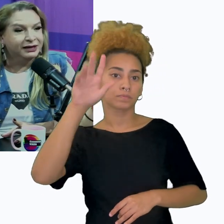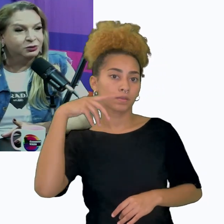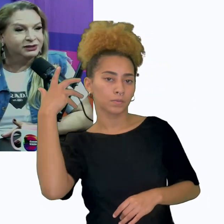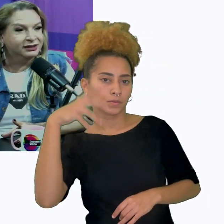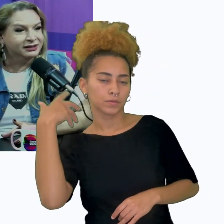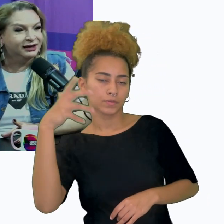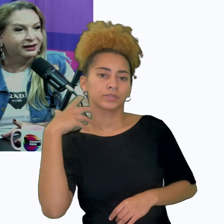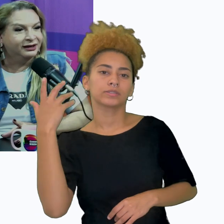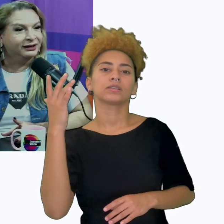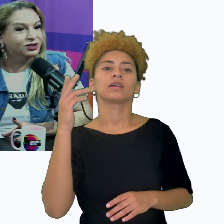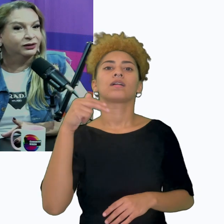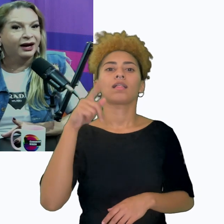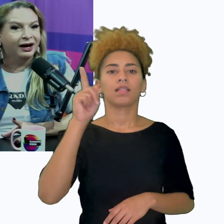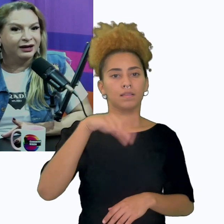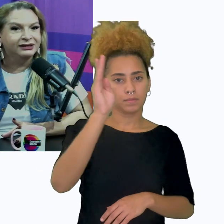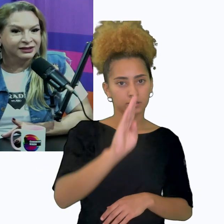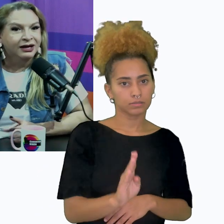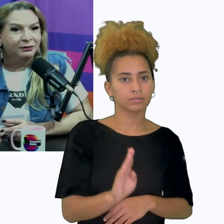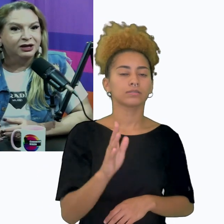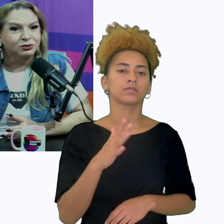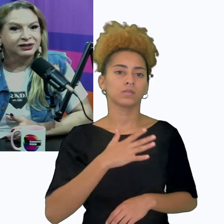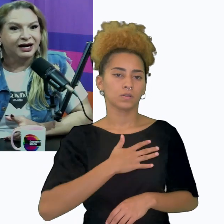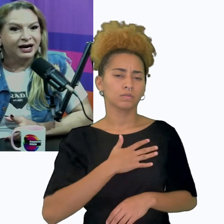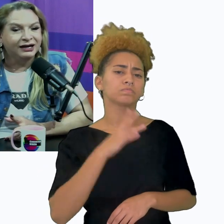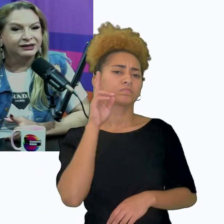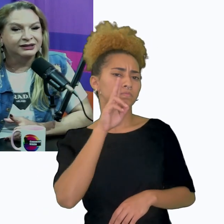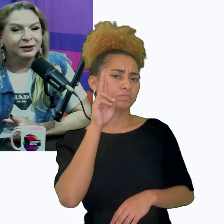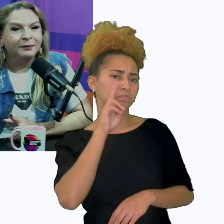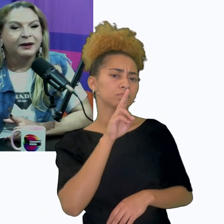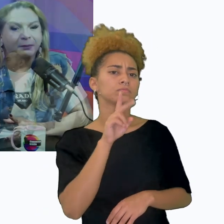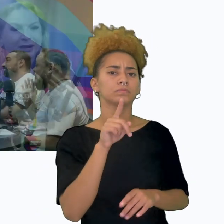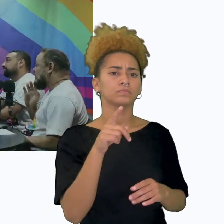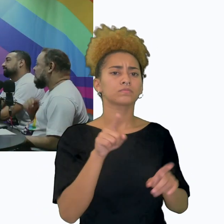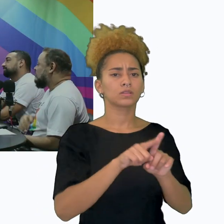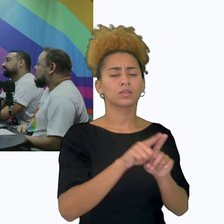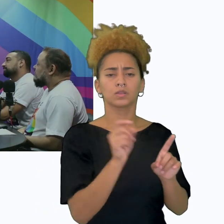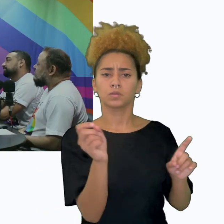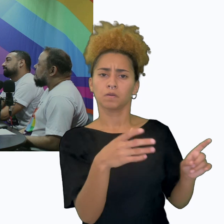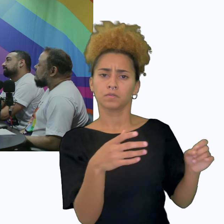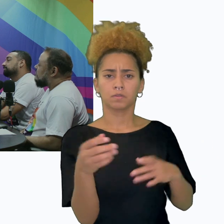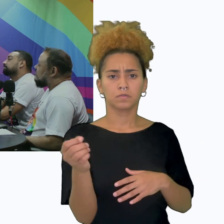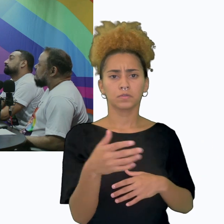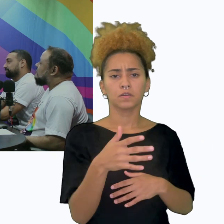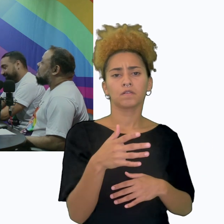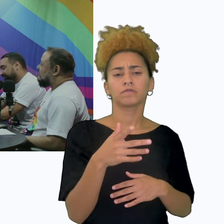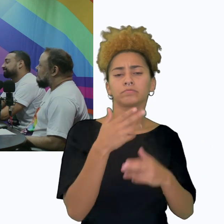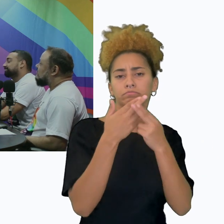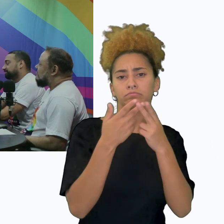mais músicas musicais também, né? Porque eu lembro que você fazia muita coisa de musical. Mais novas